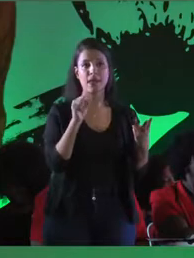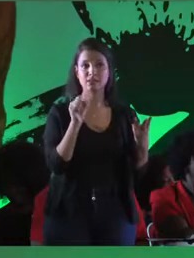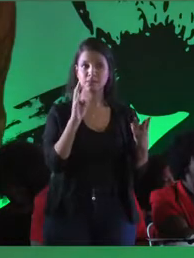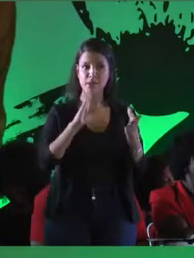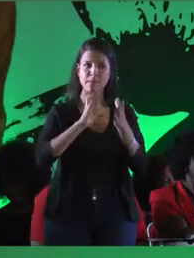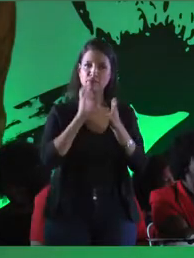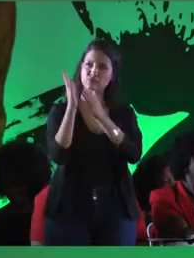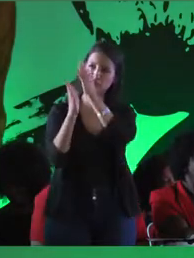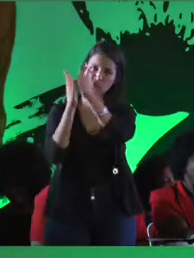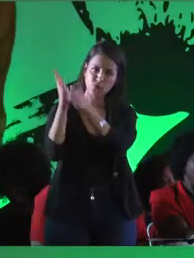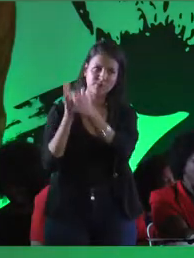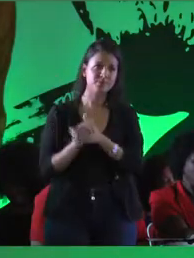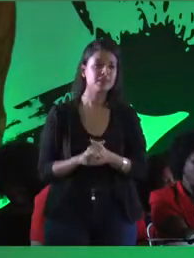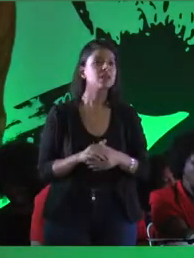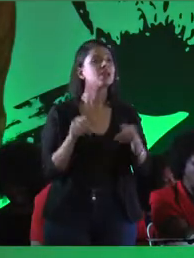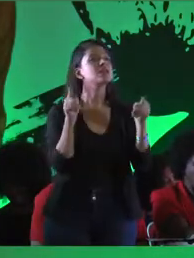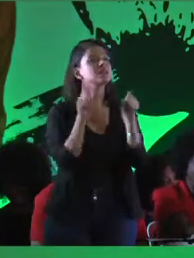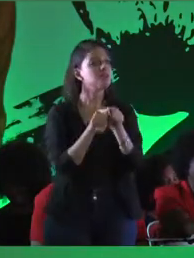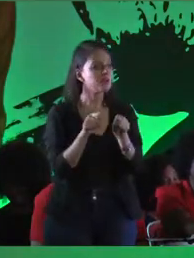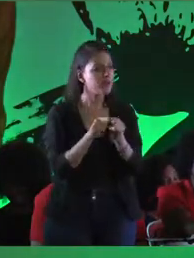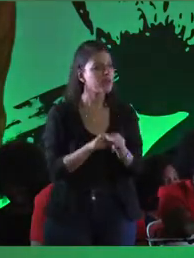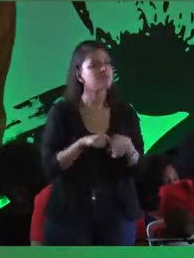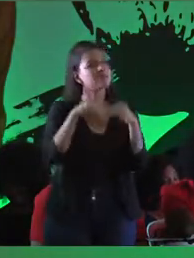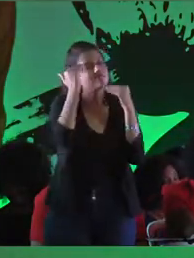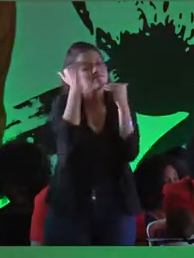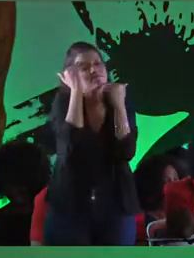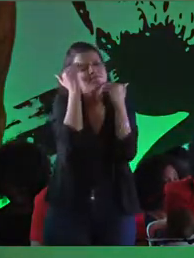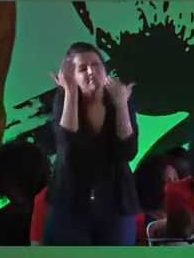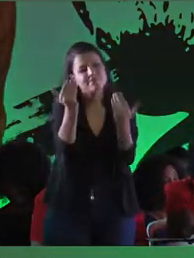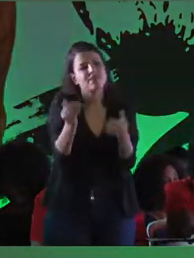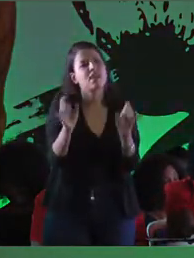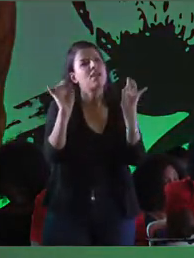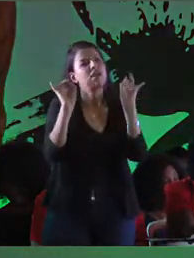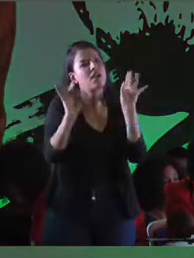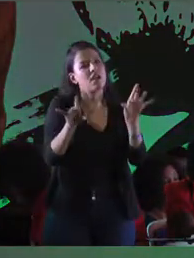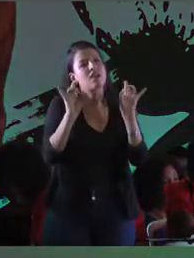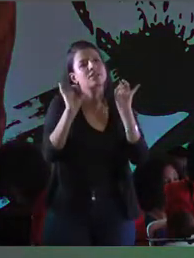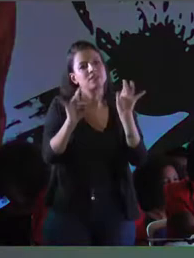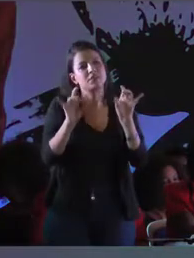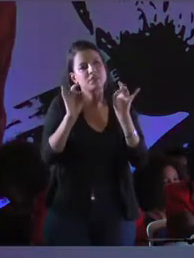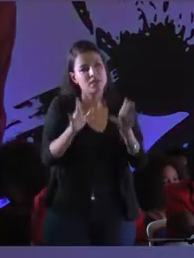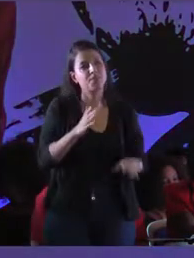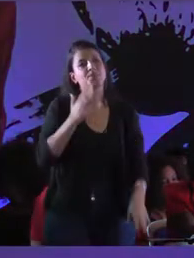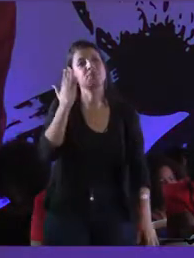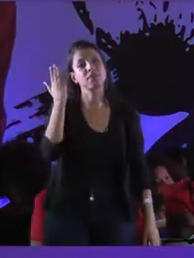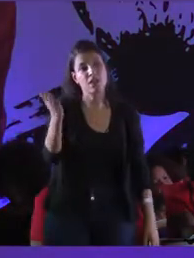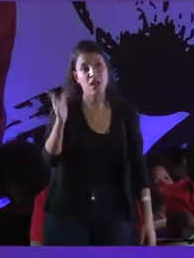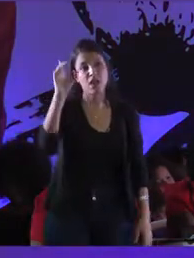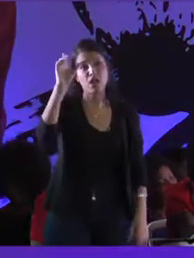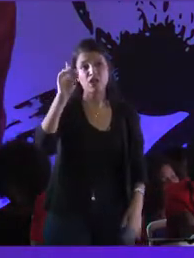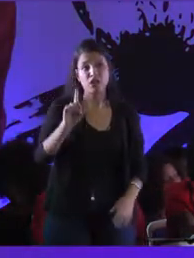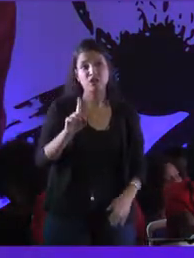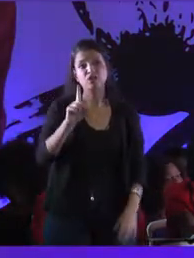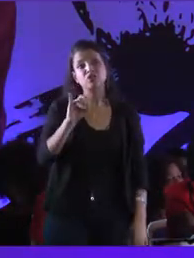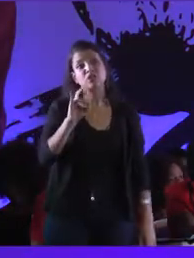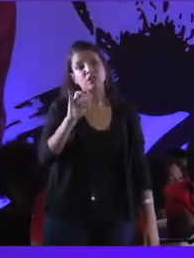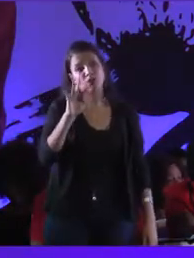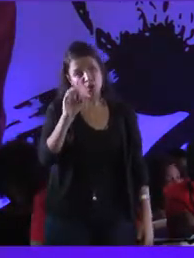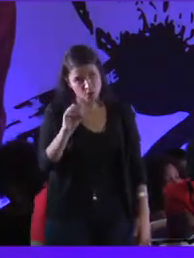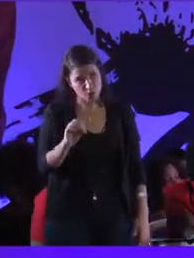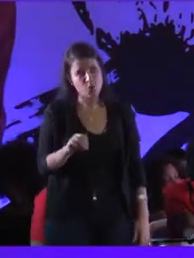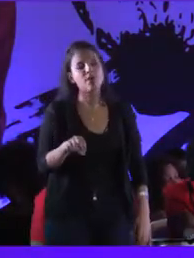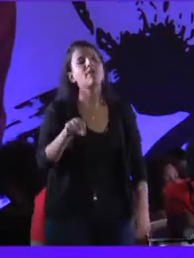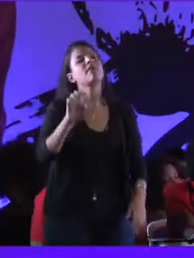E fazer um agradecimento muito especial aqui ao Diretório Estadual de São